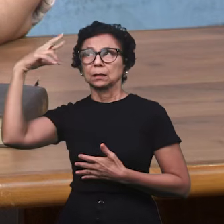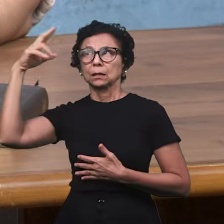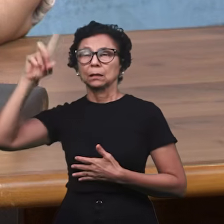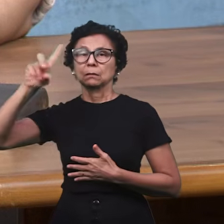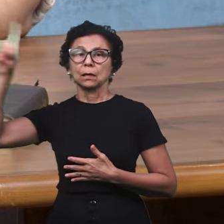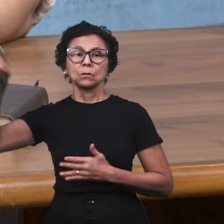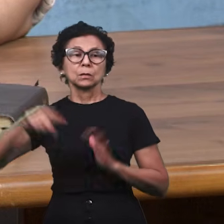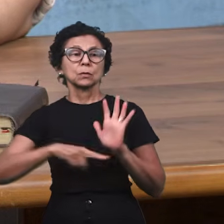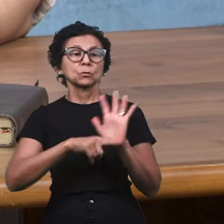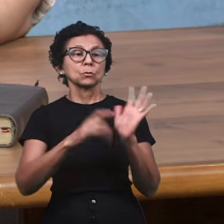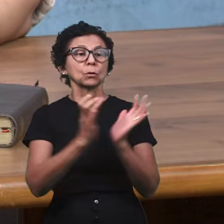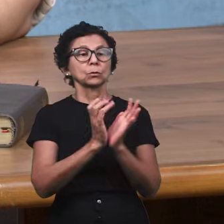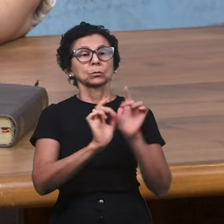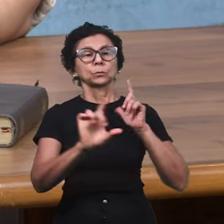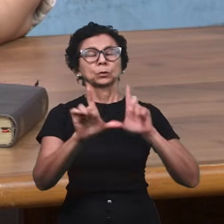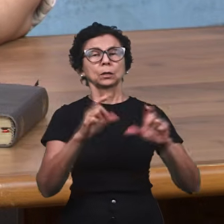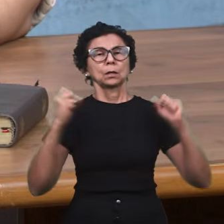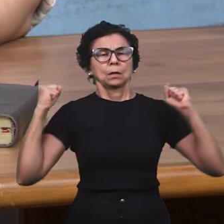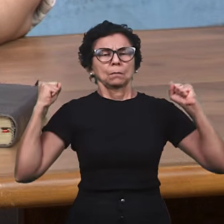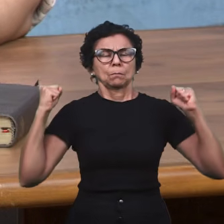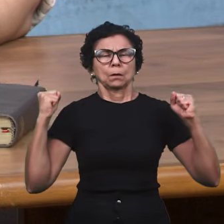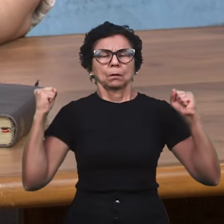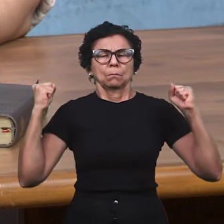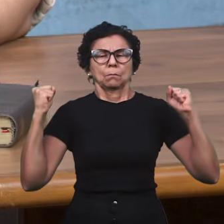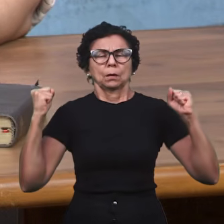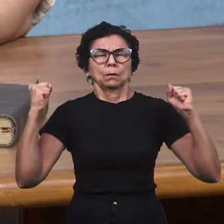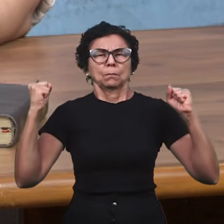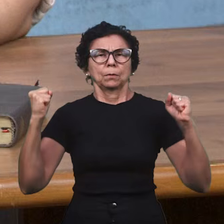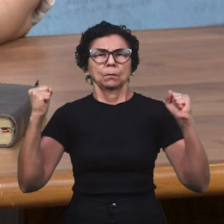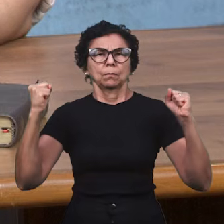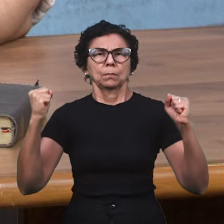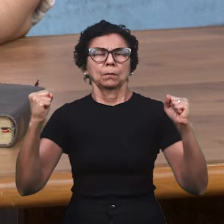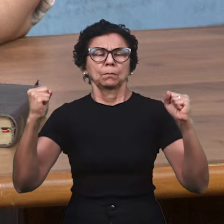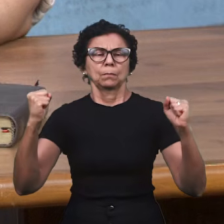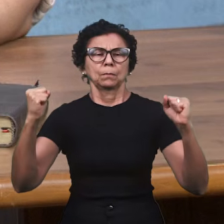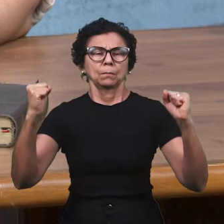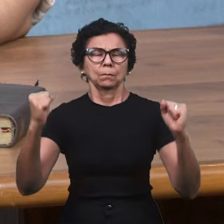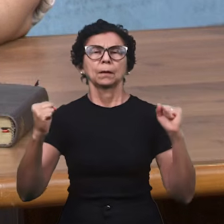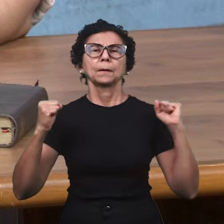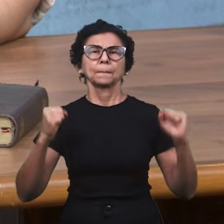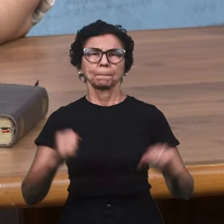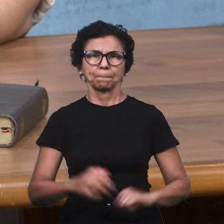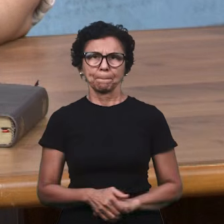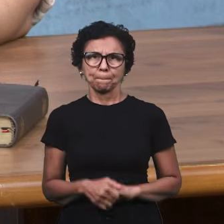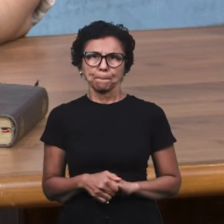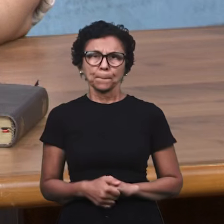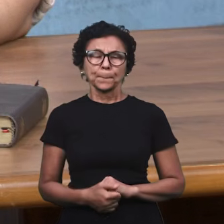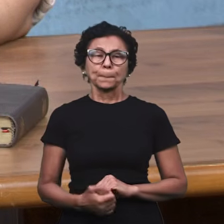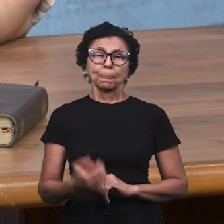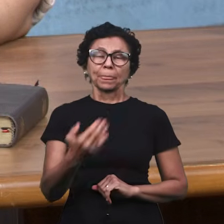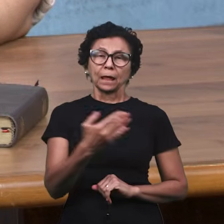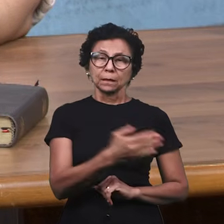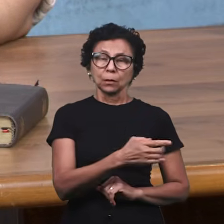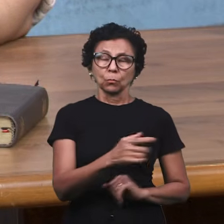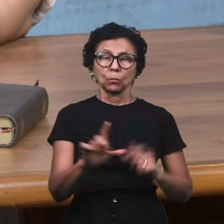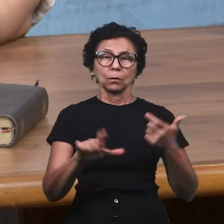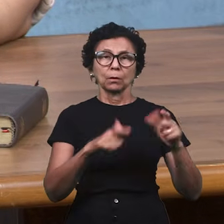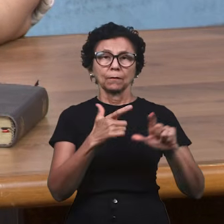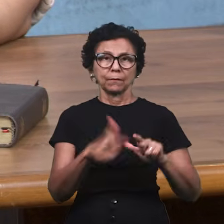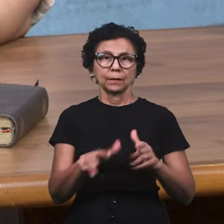que levavam a arca do concerto do Senhor sacrificaram 7 novilhos e